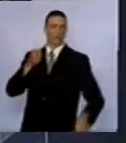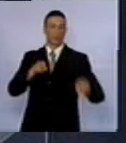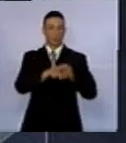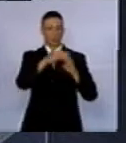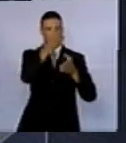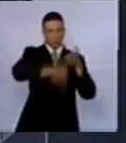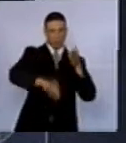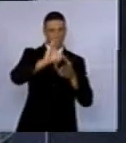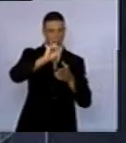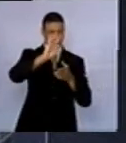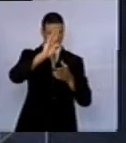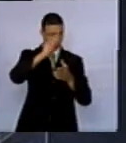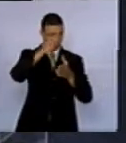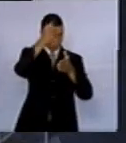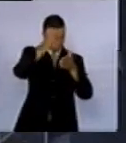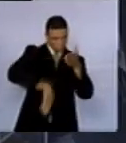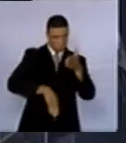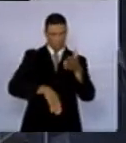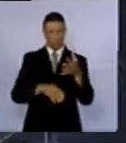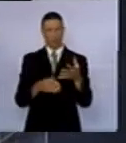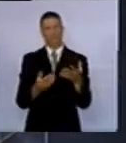são protecionismo,